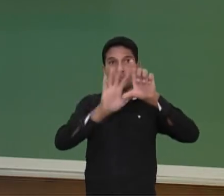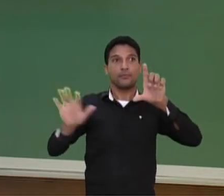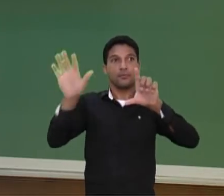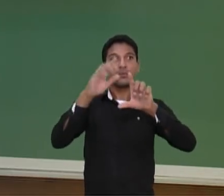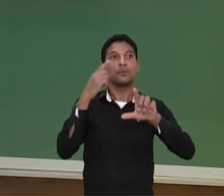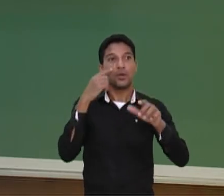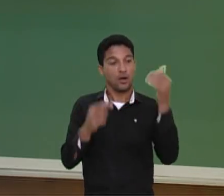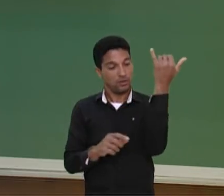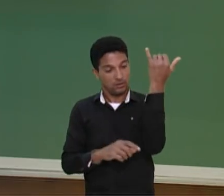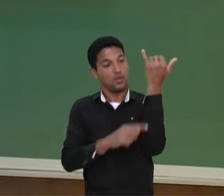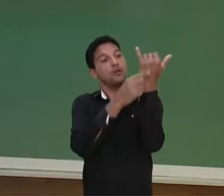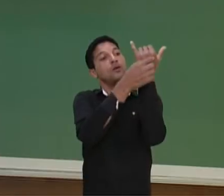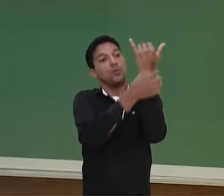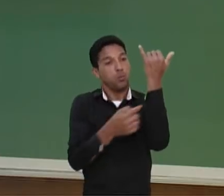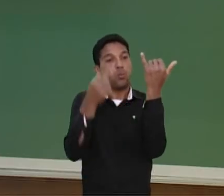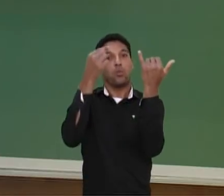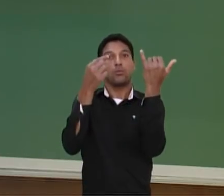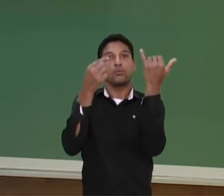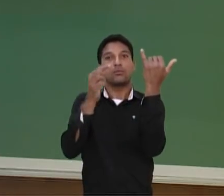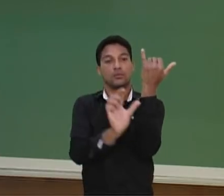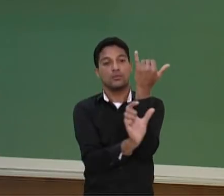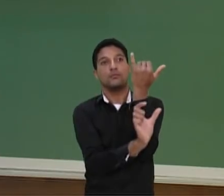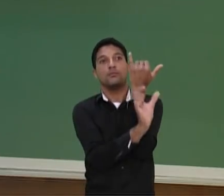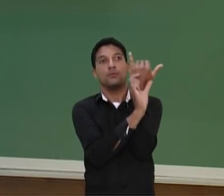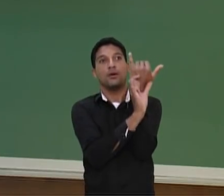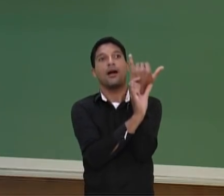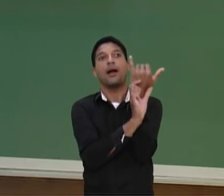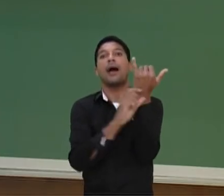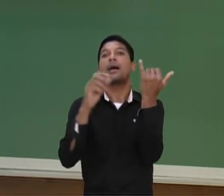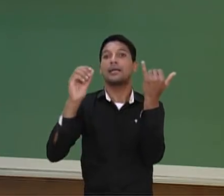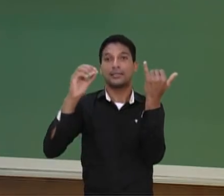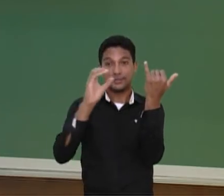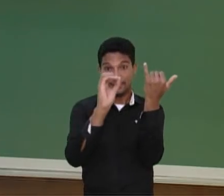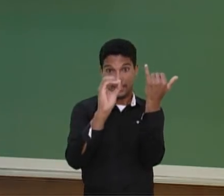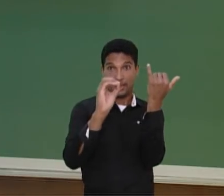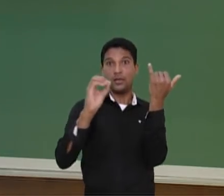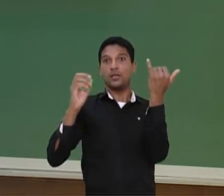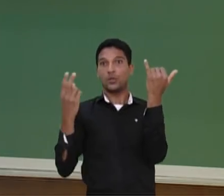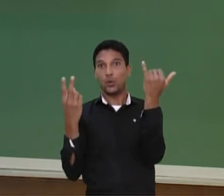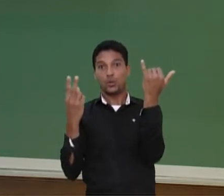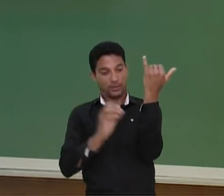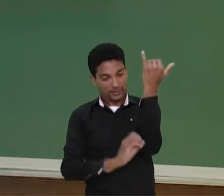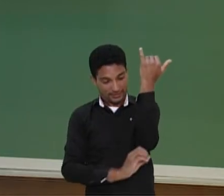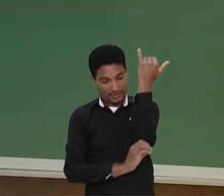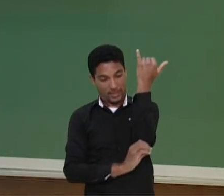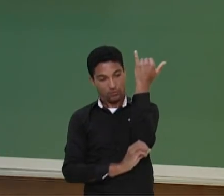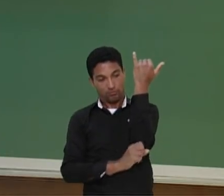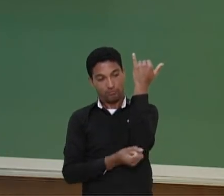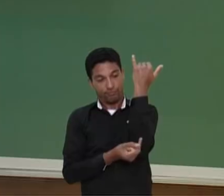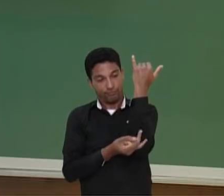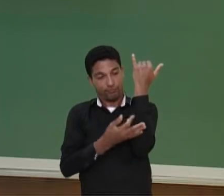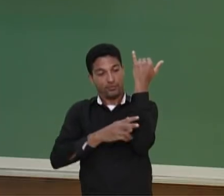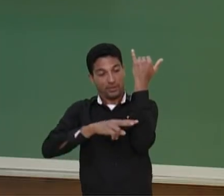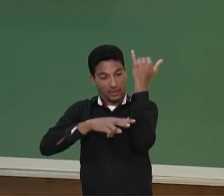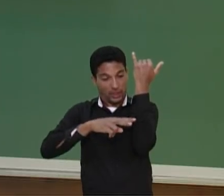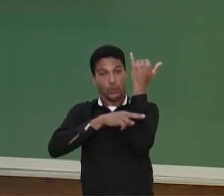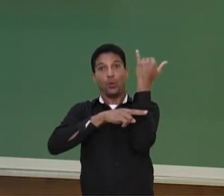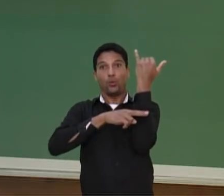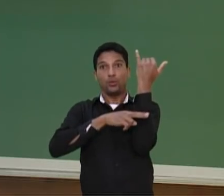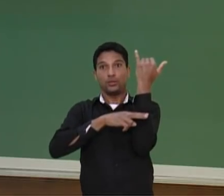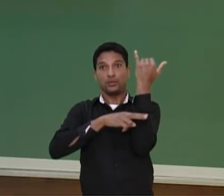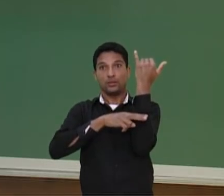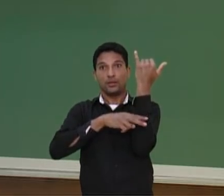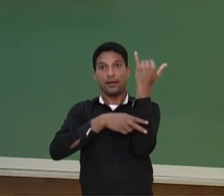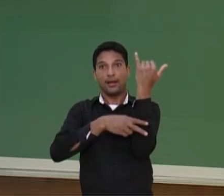parábola tá cortando o eixo y 11 no ponto igual a dois então 02 outro desenho aqui ó passando pela origem